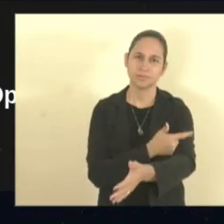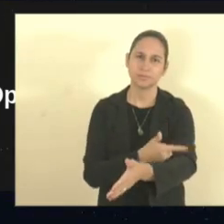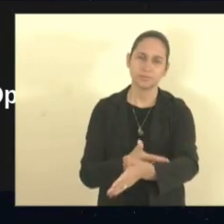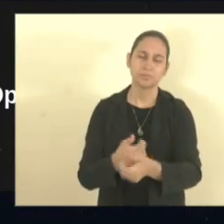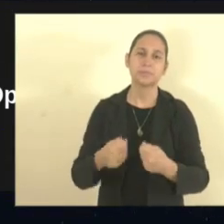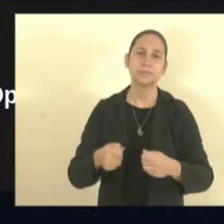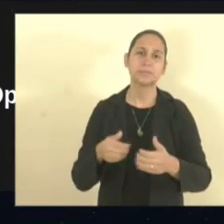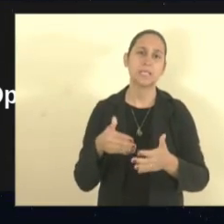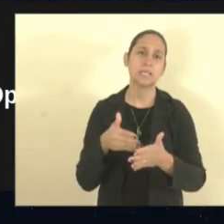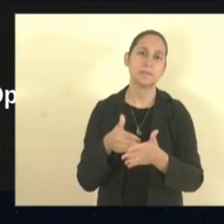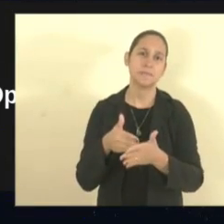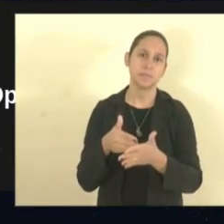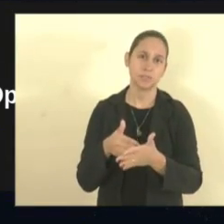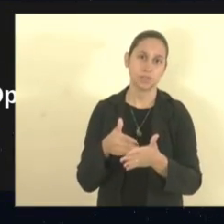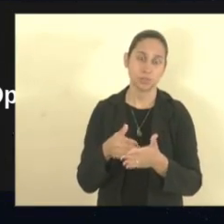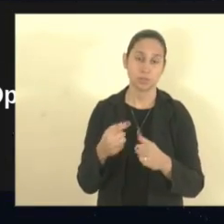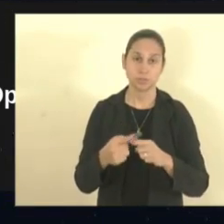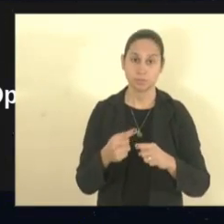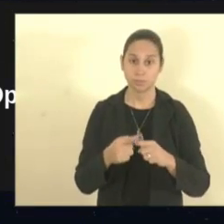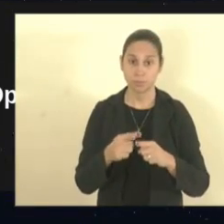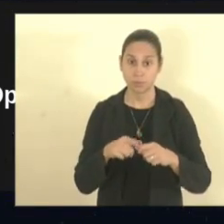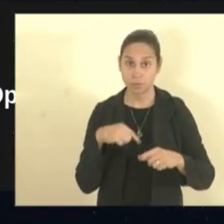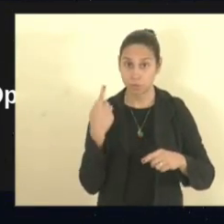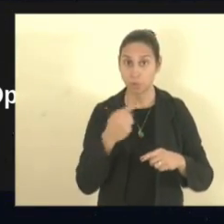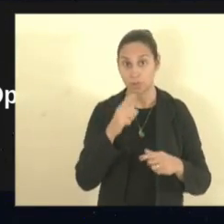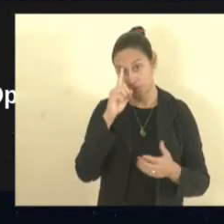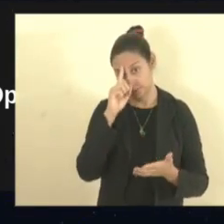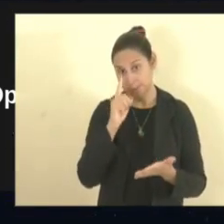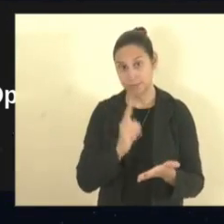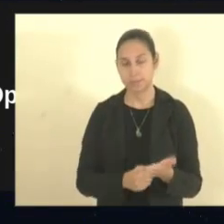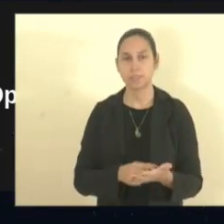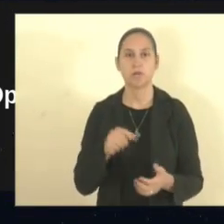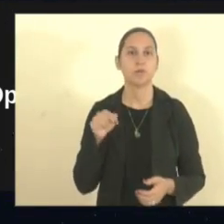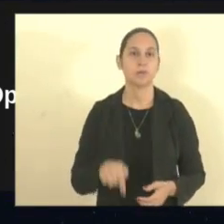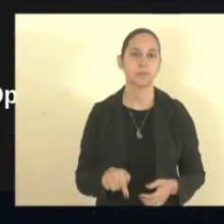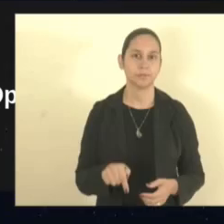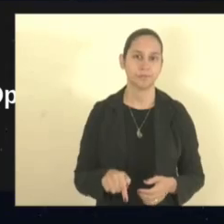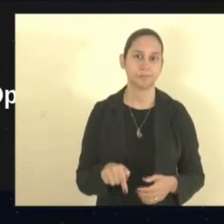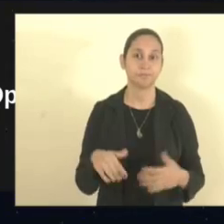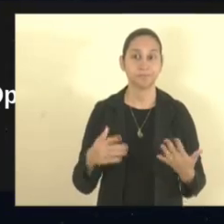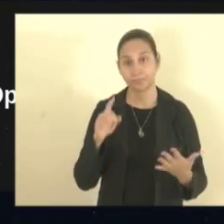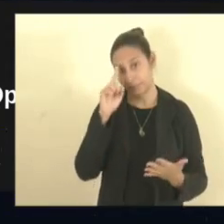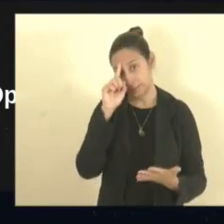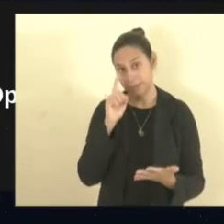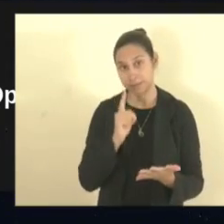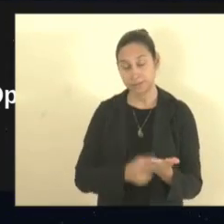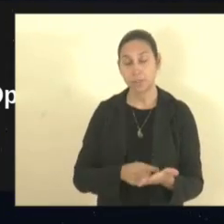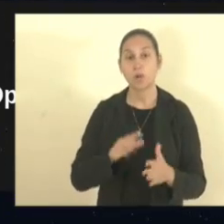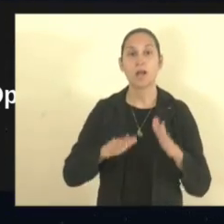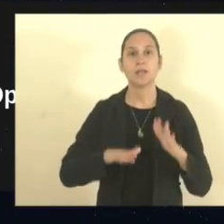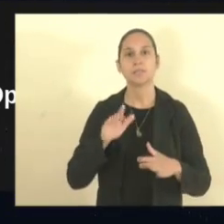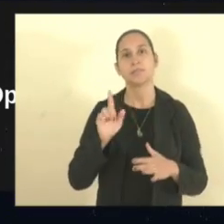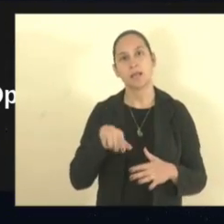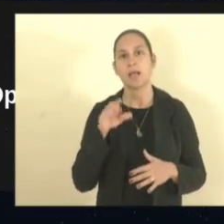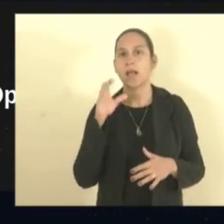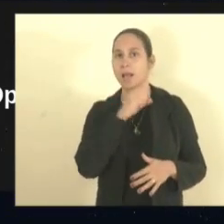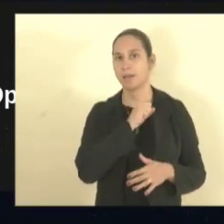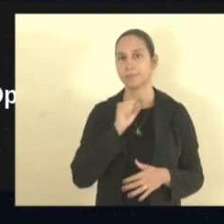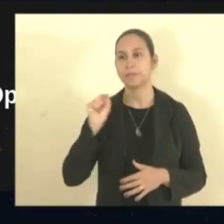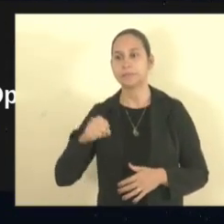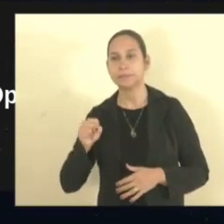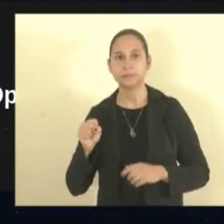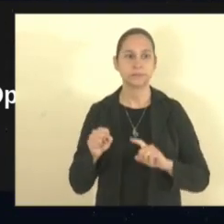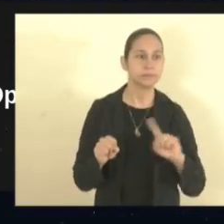nós estamos aqui para tomar decisão. E a decisão que nós tomamos, às vezes, é muito rápida. É um sim, um